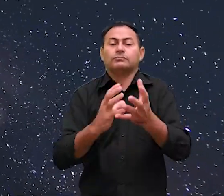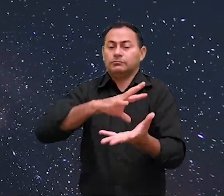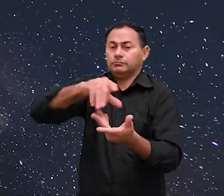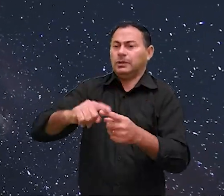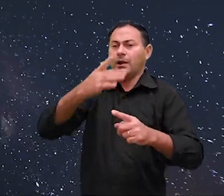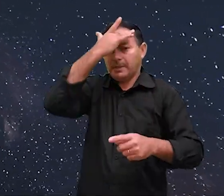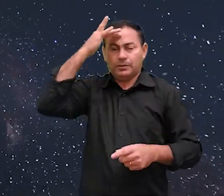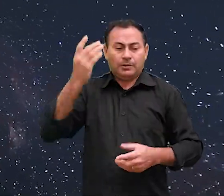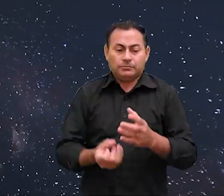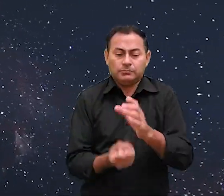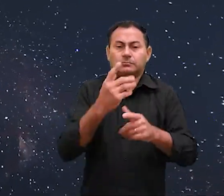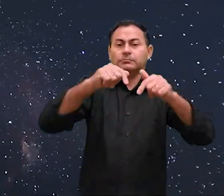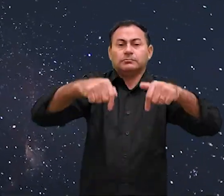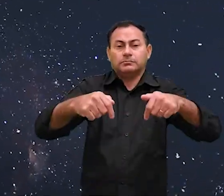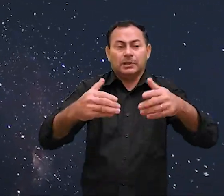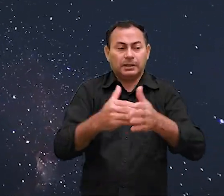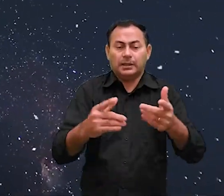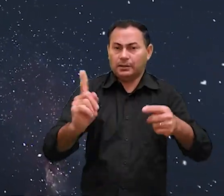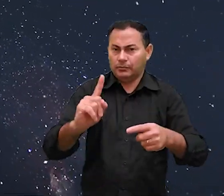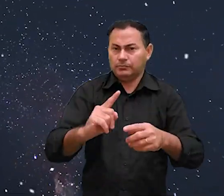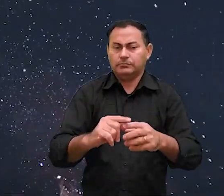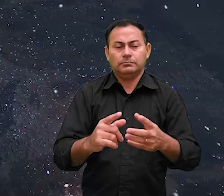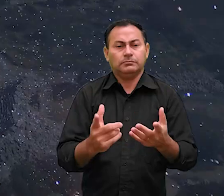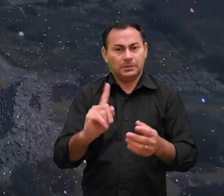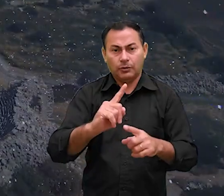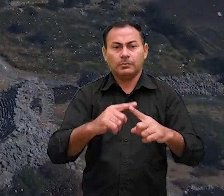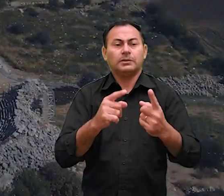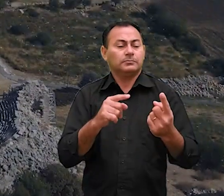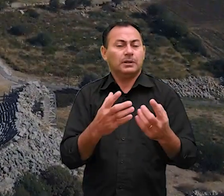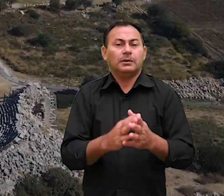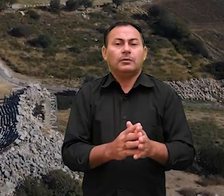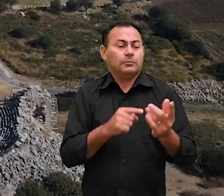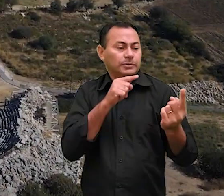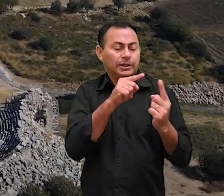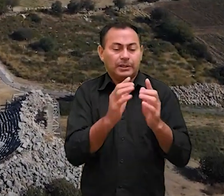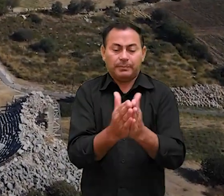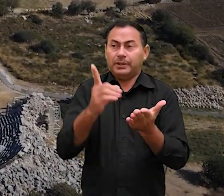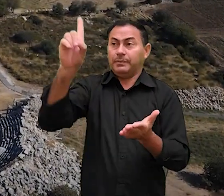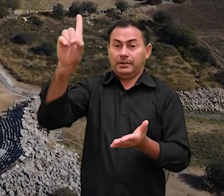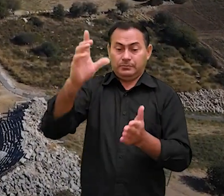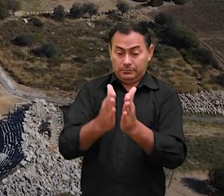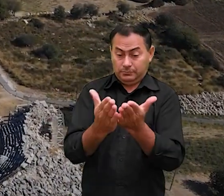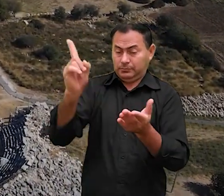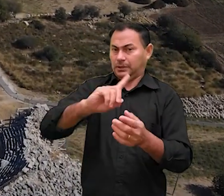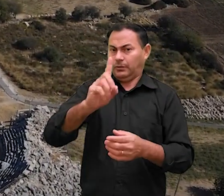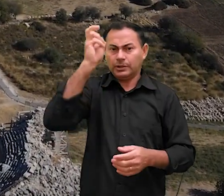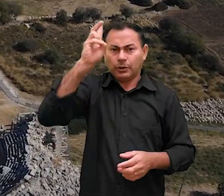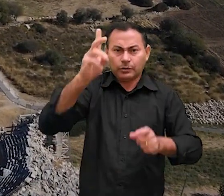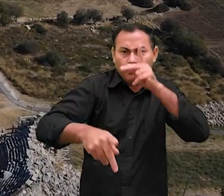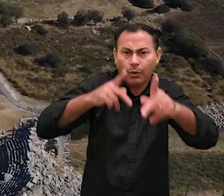aqui, como o homem chegou até aqui, exatamente. E também o propósito da Bíblia não é uma história